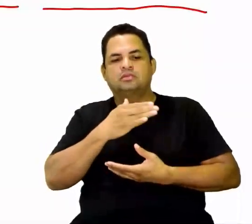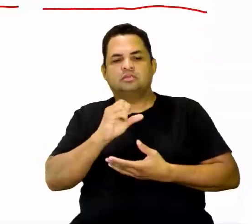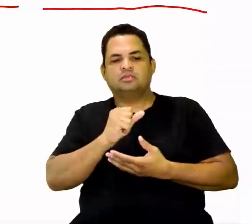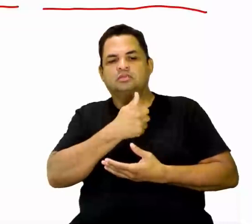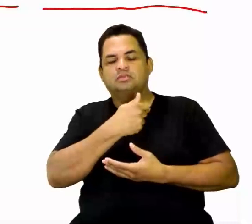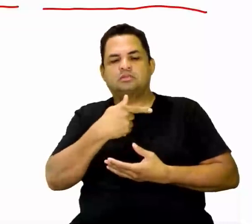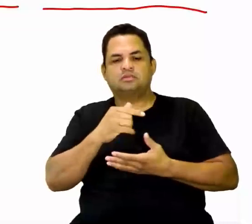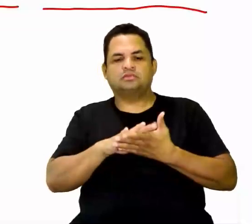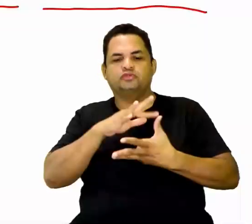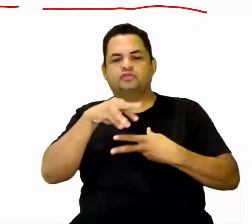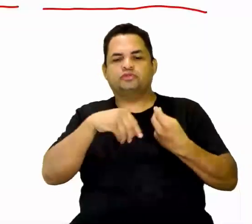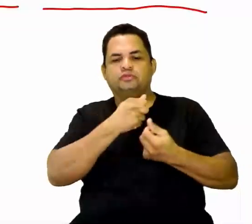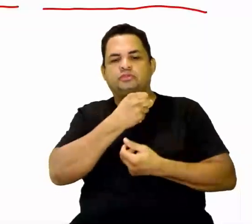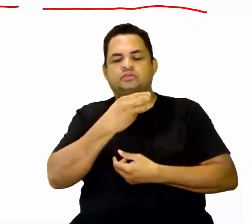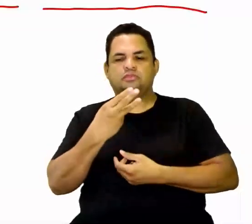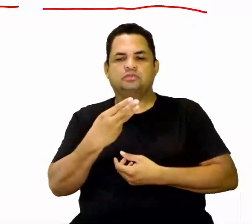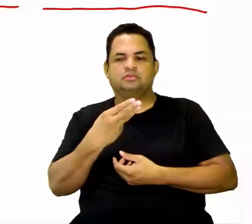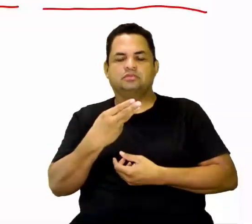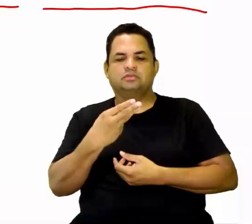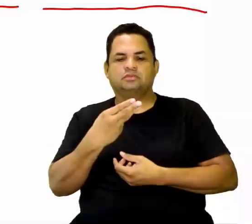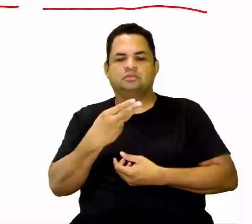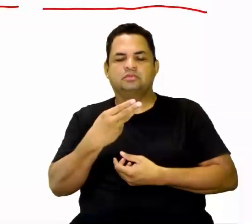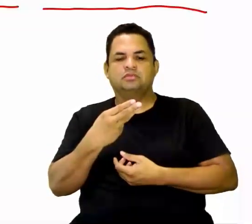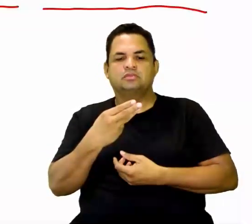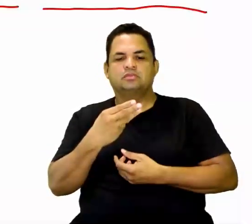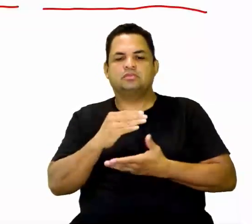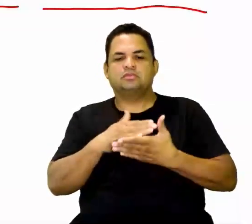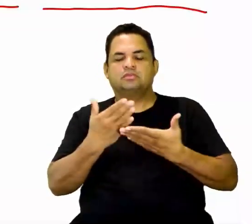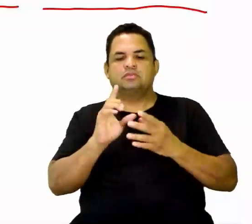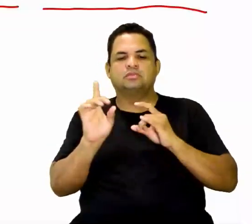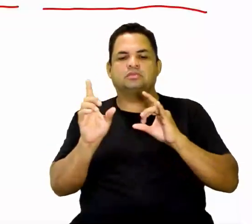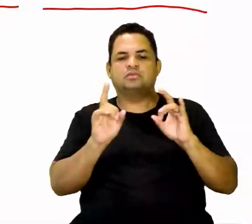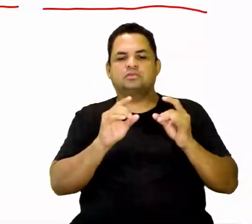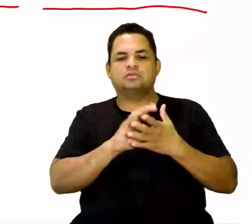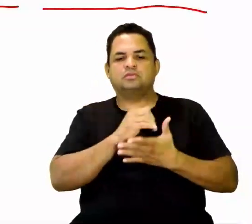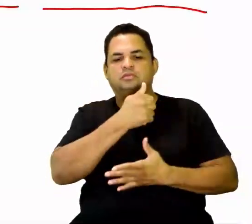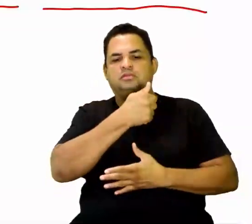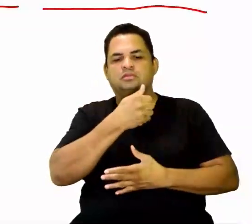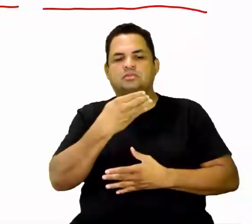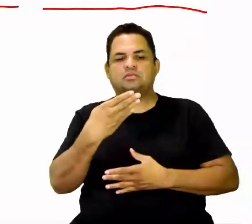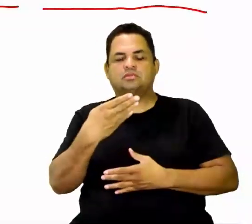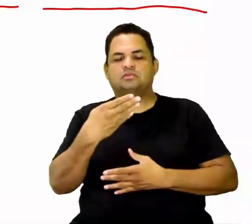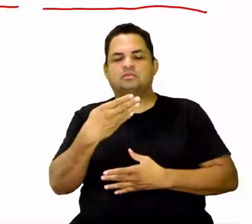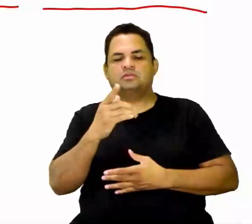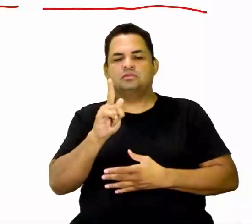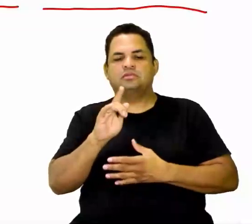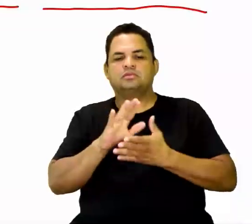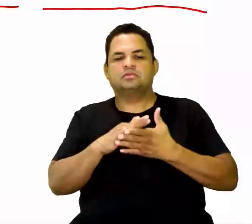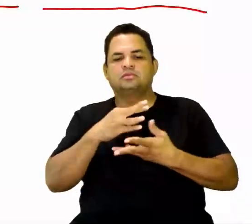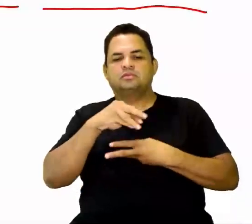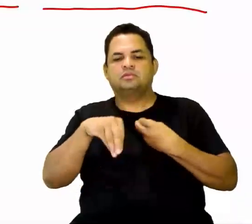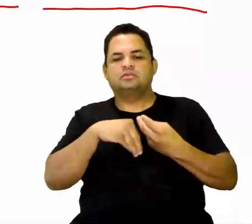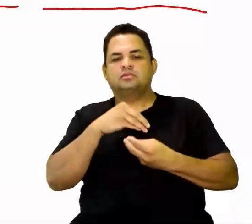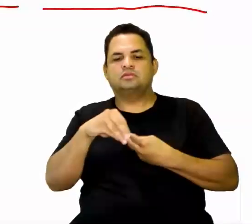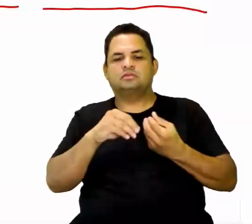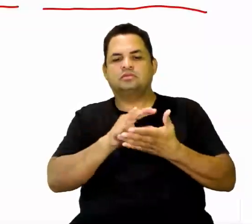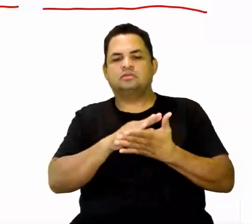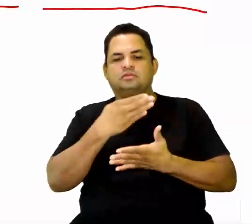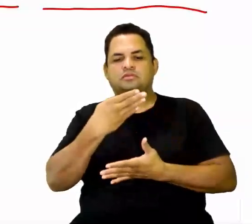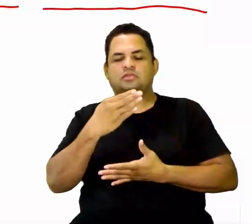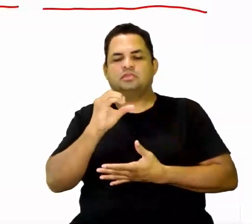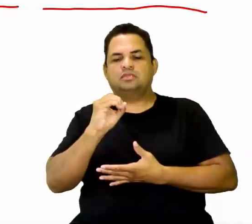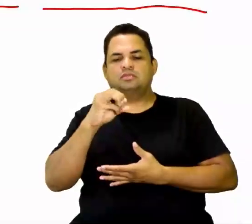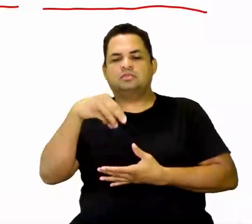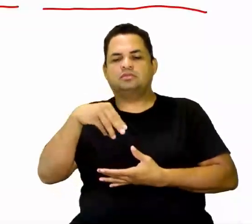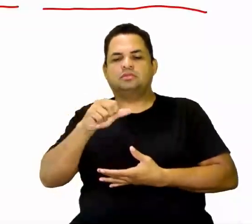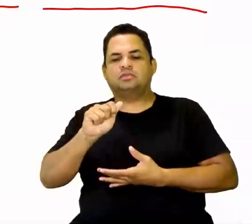35 gramas de cloreto de sódio, em 14 gramas de cloreto de sódio serão dissolvidos em 40 mililitros